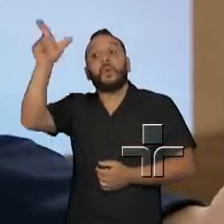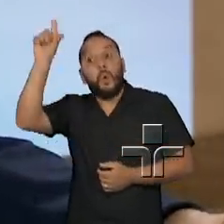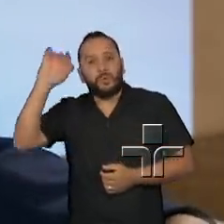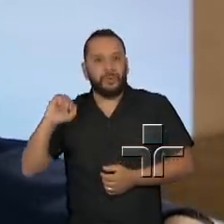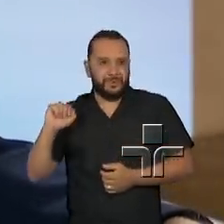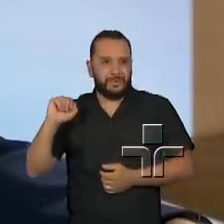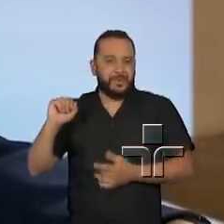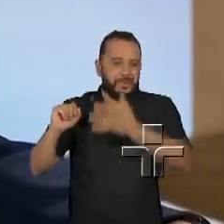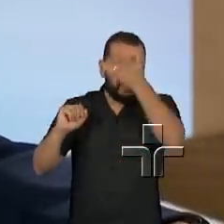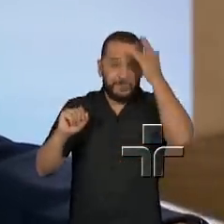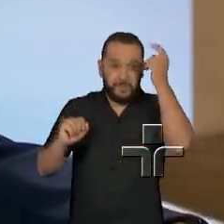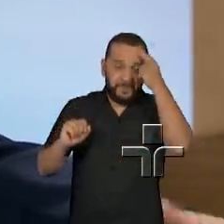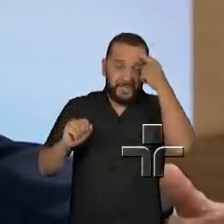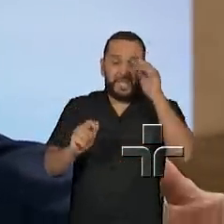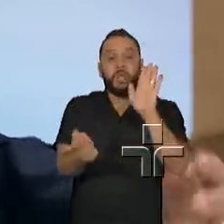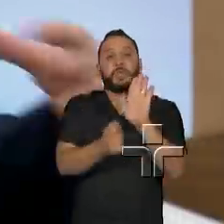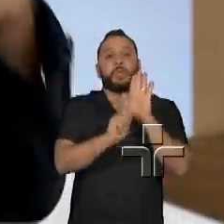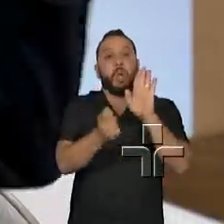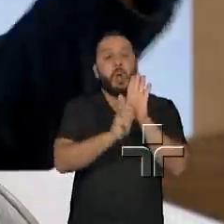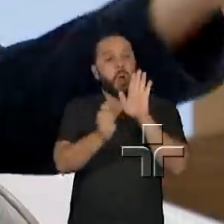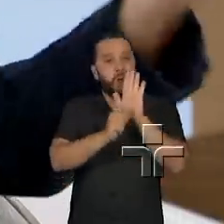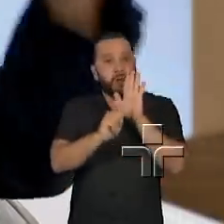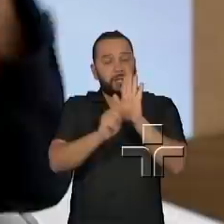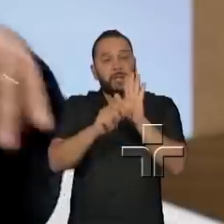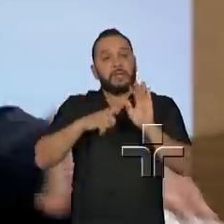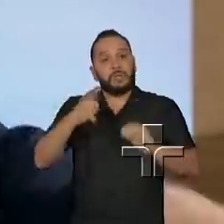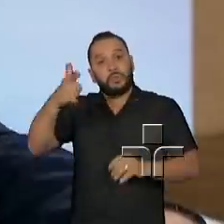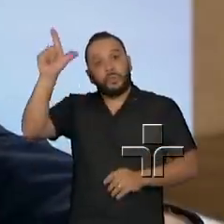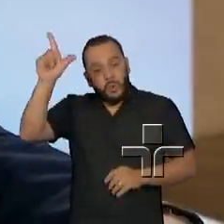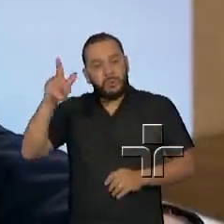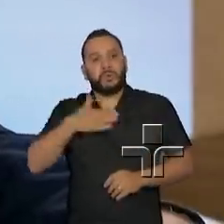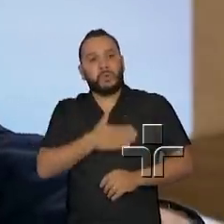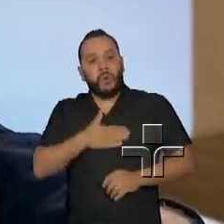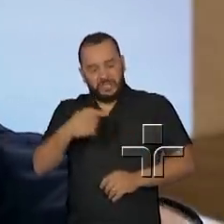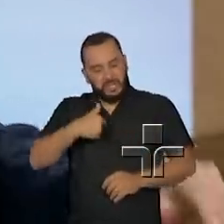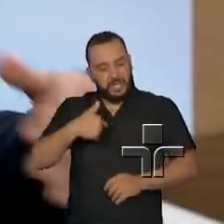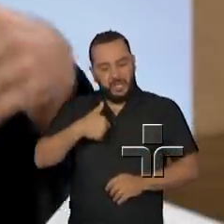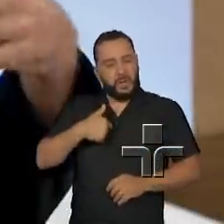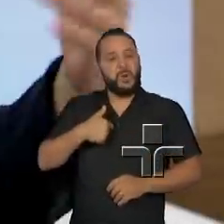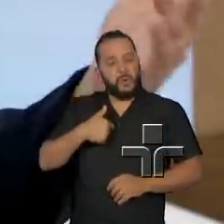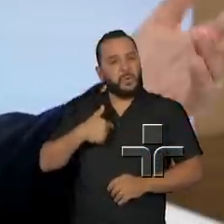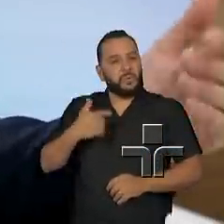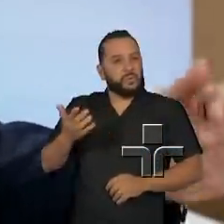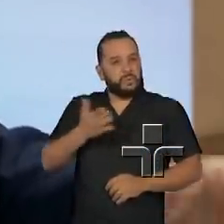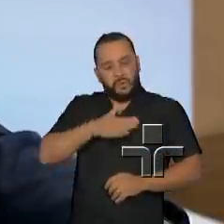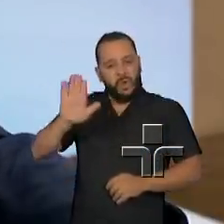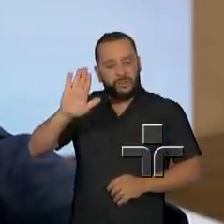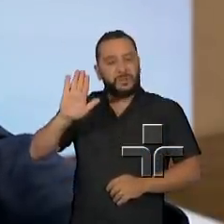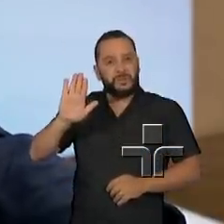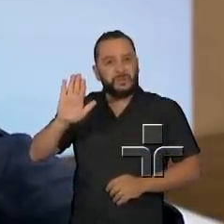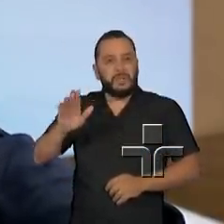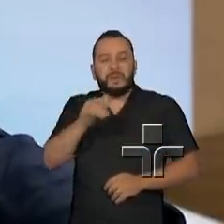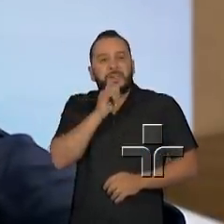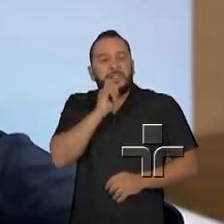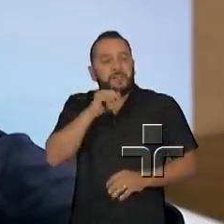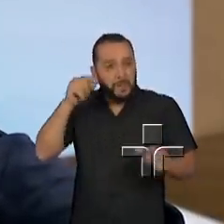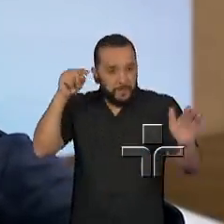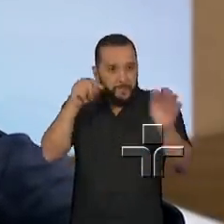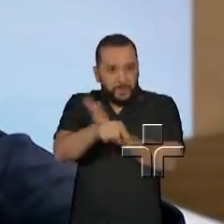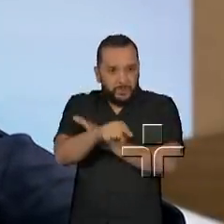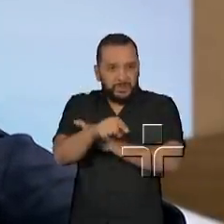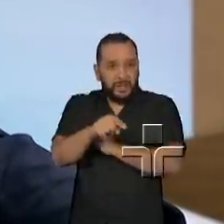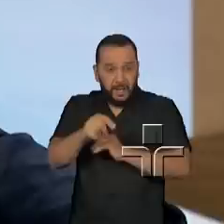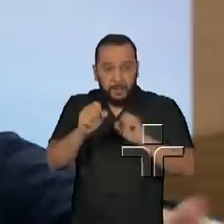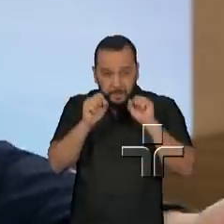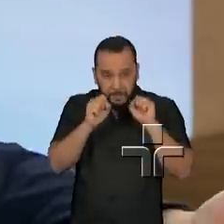pessoas que têm essa posição acham que droga é aquilo que os outros gostam e que ela não gosta. Se você perguntar se nós deveríamos legalizar a cerveja, ela vai olhar para sua cara com muita